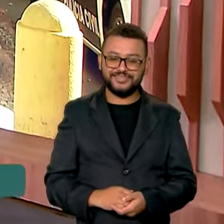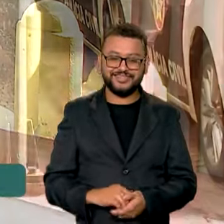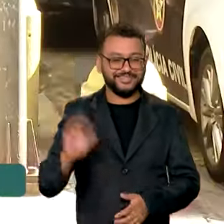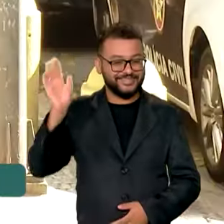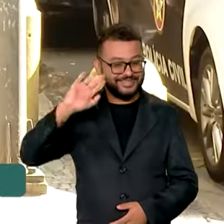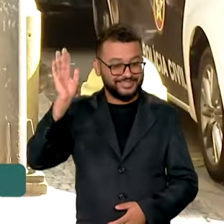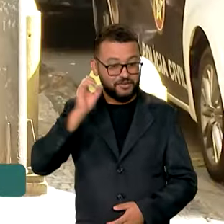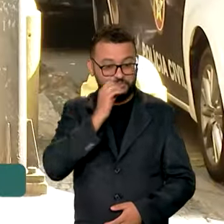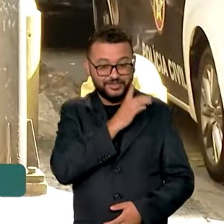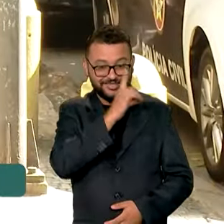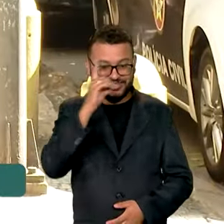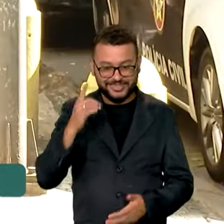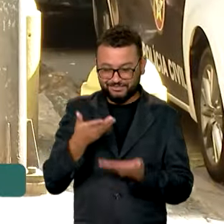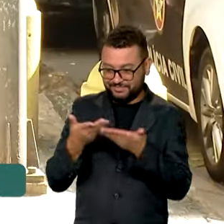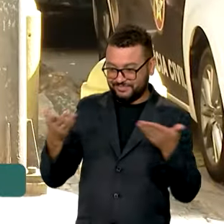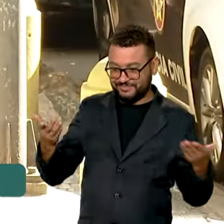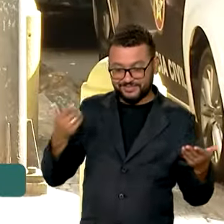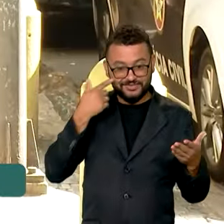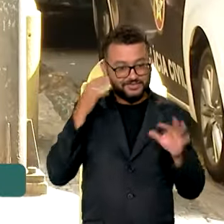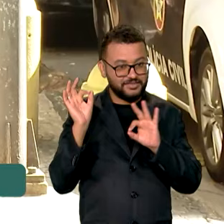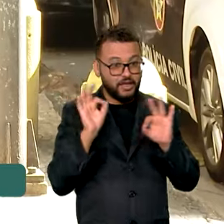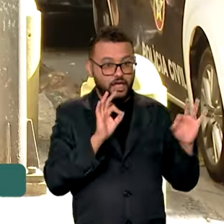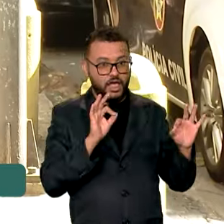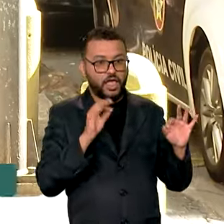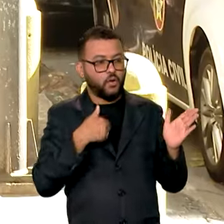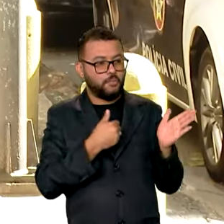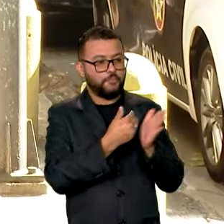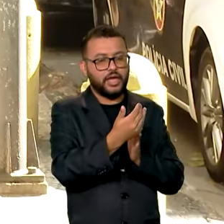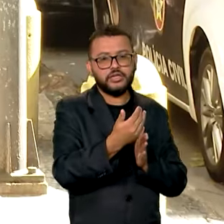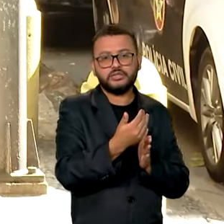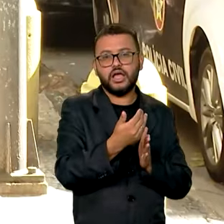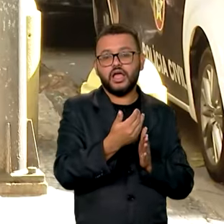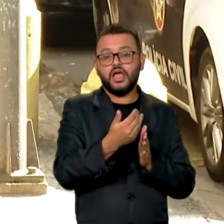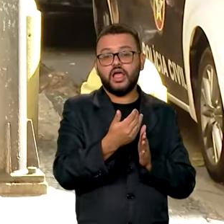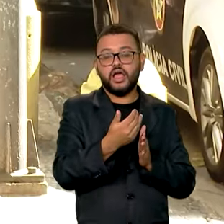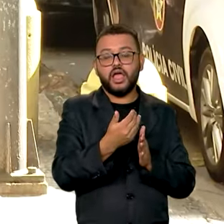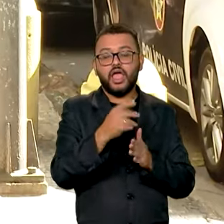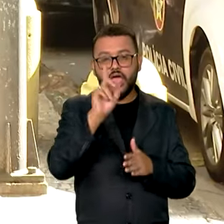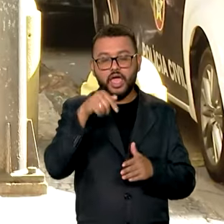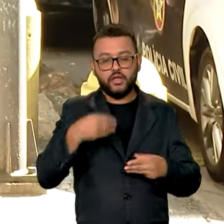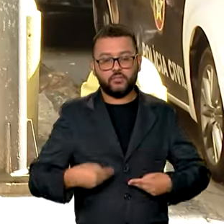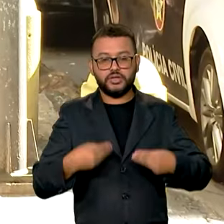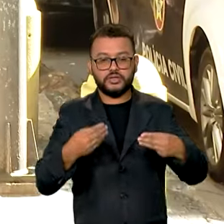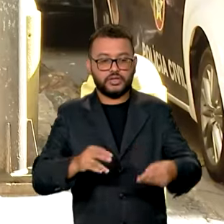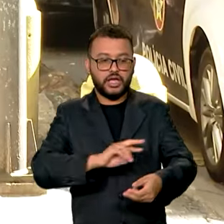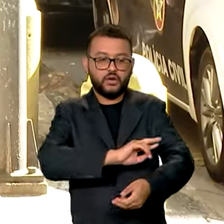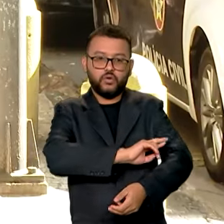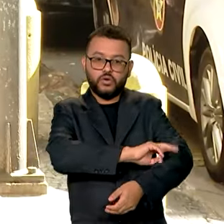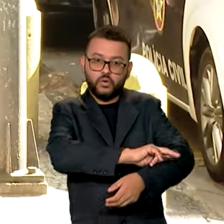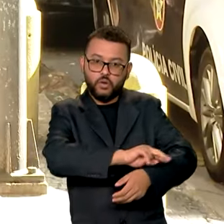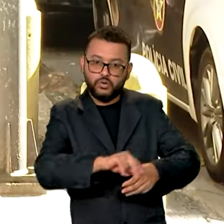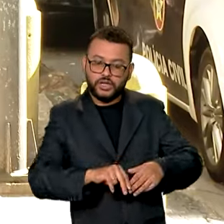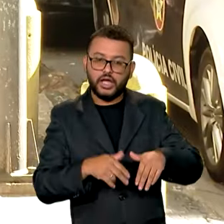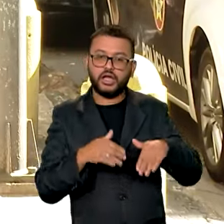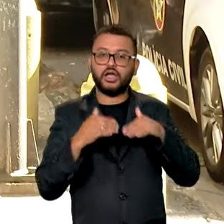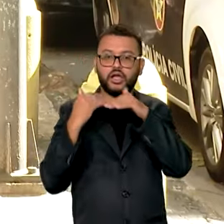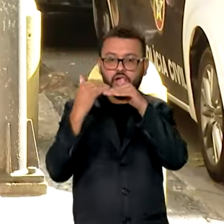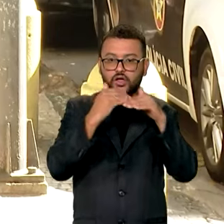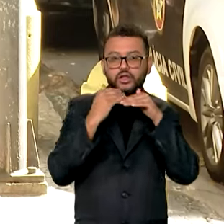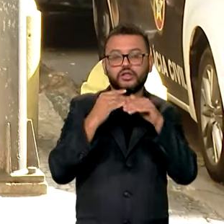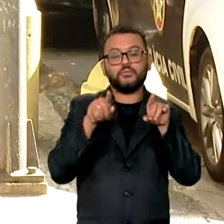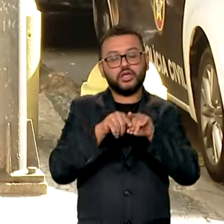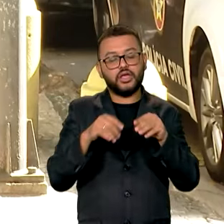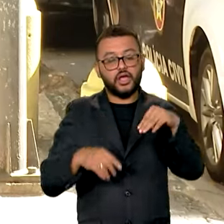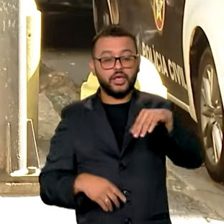Bom dia, Vanessa. Bom dia a todos. Essa iniciativa é uma parceria do Ministério da Igualdade Racial com o Ministério do Desenvolvimento